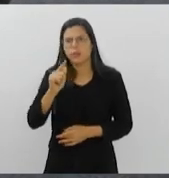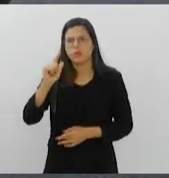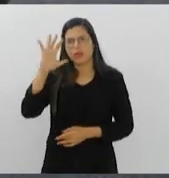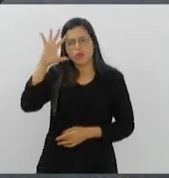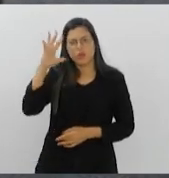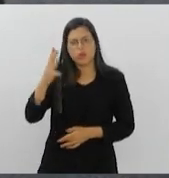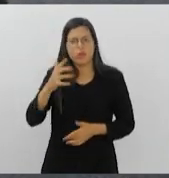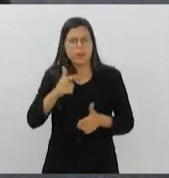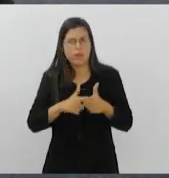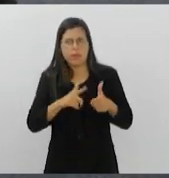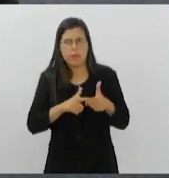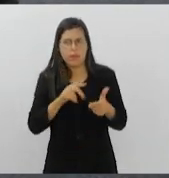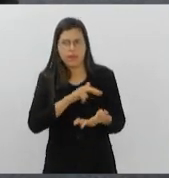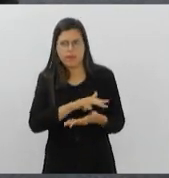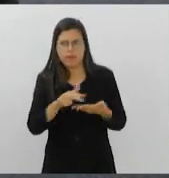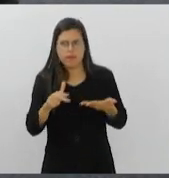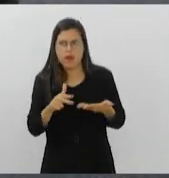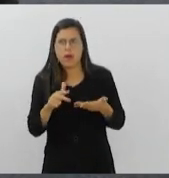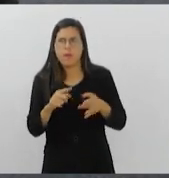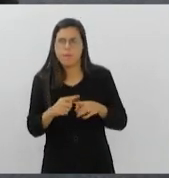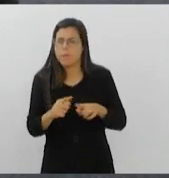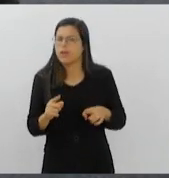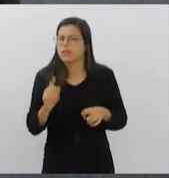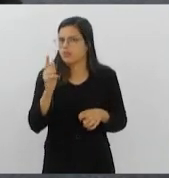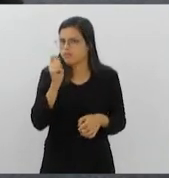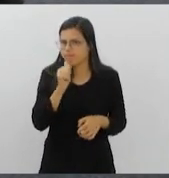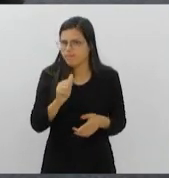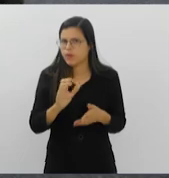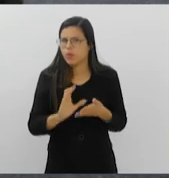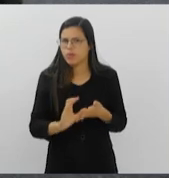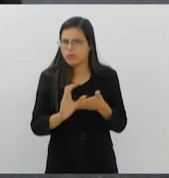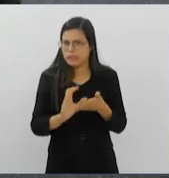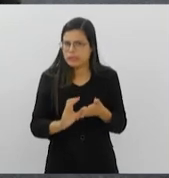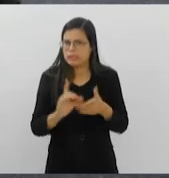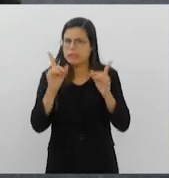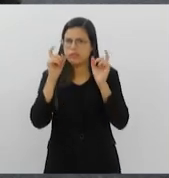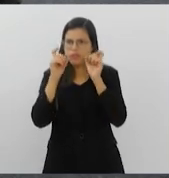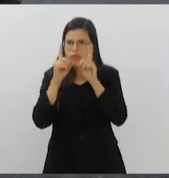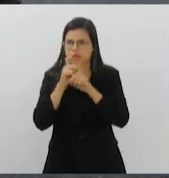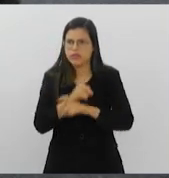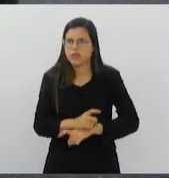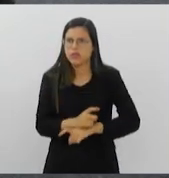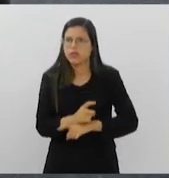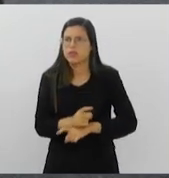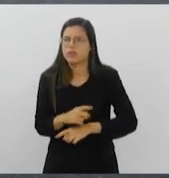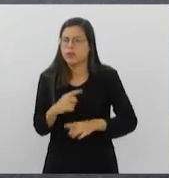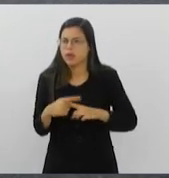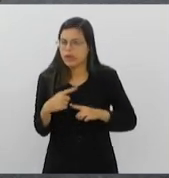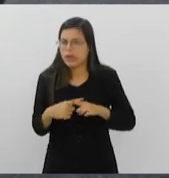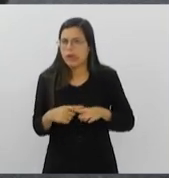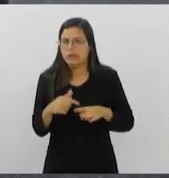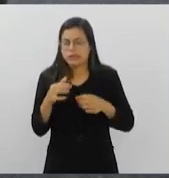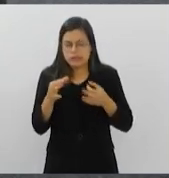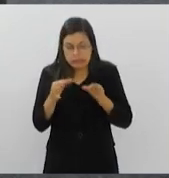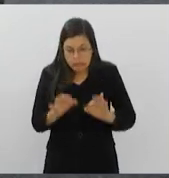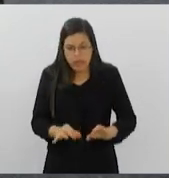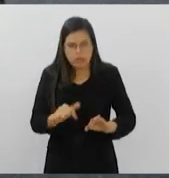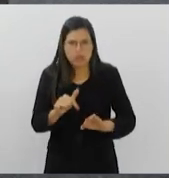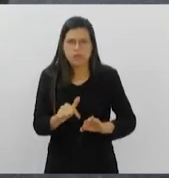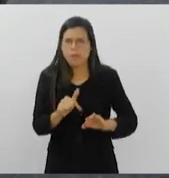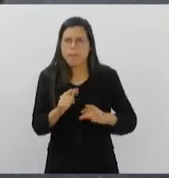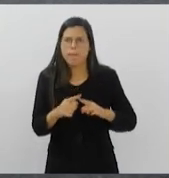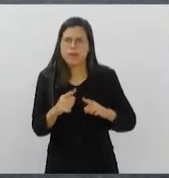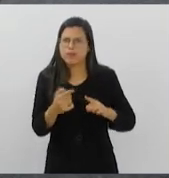Realmente a conselheira, ela é muito difícil, ela é muito dura, ela é muito papel e ela é pouco coração, senhor presidente. E nós precisamos de pessoas com